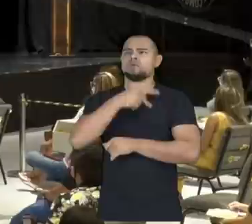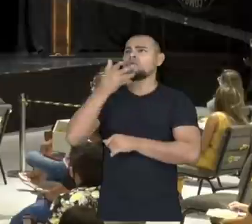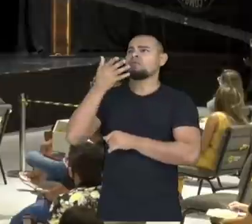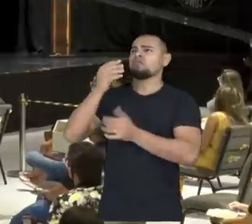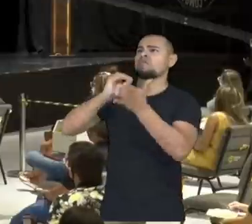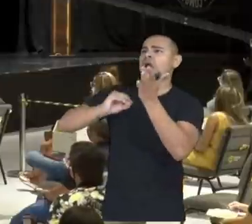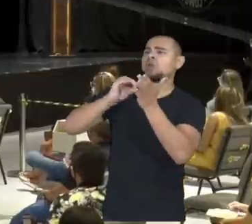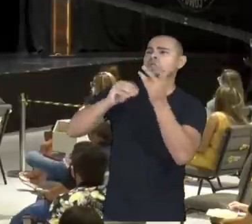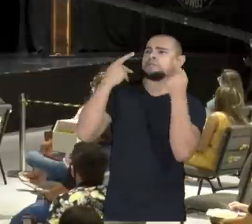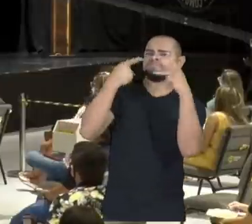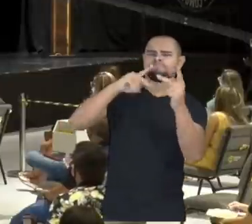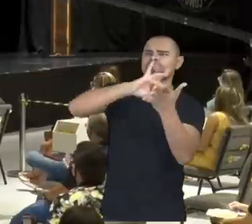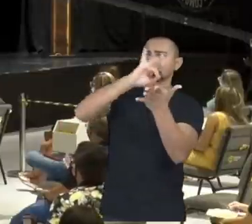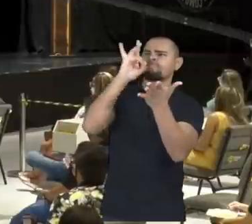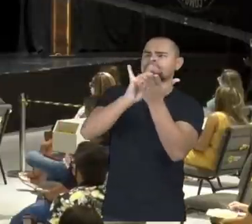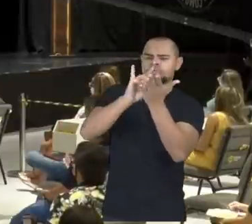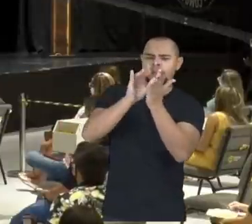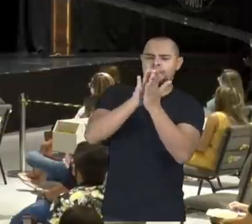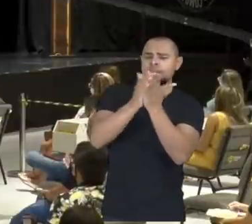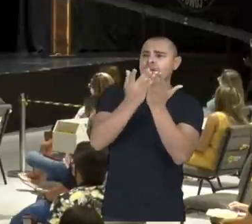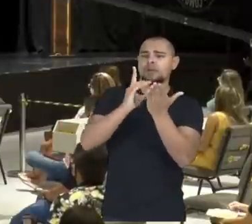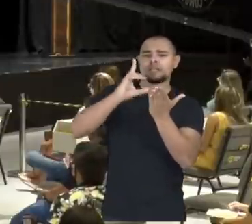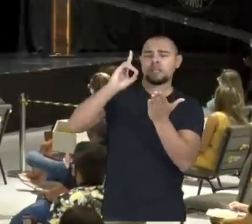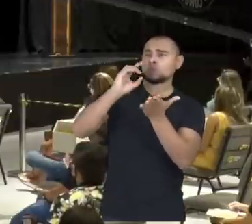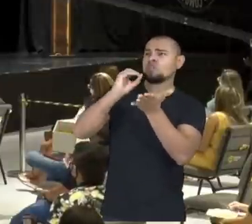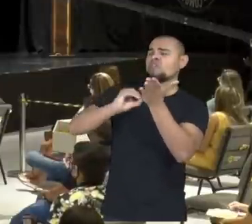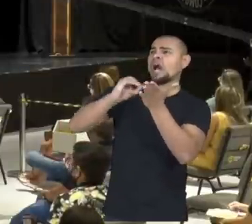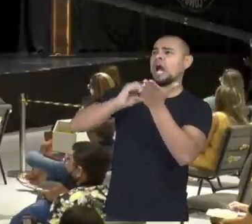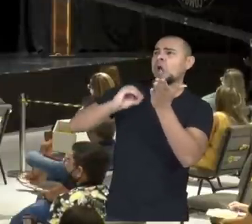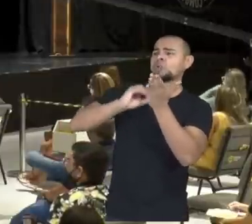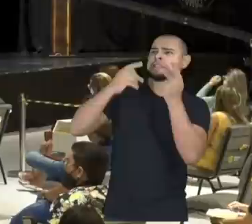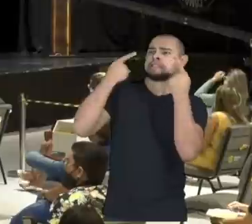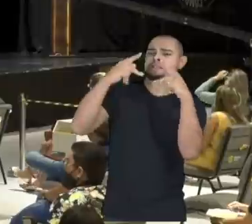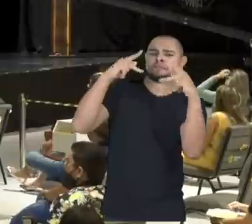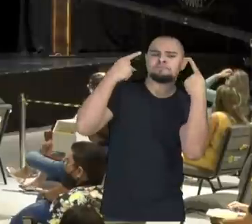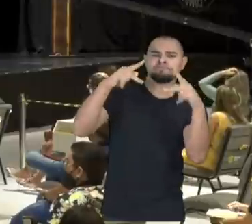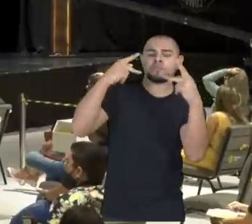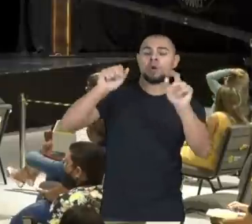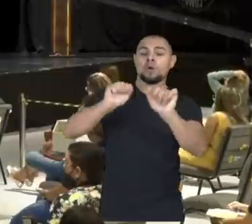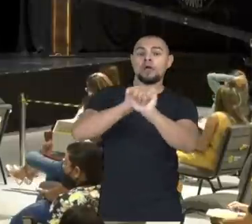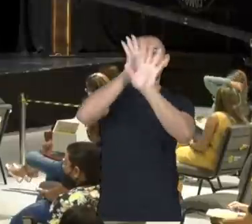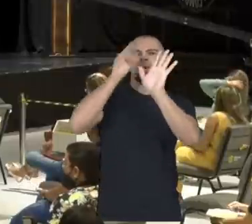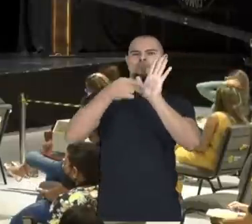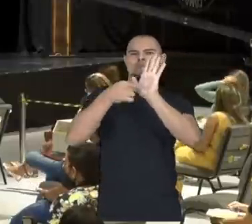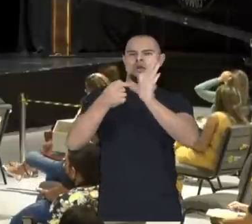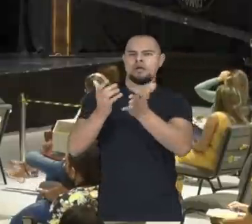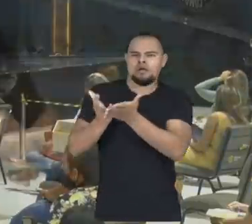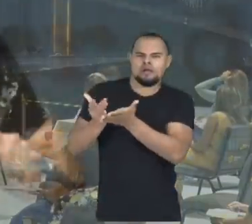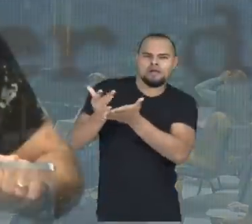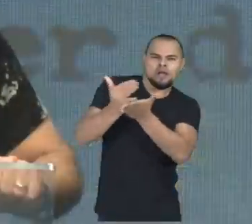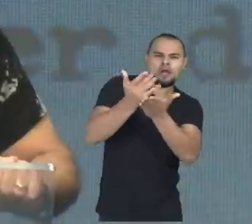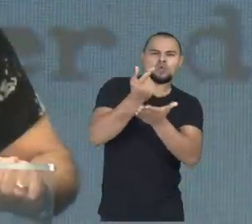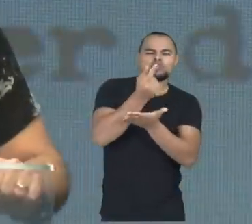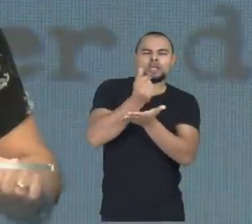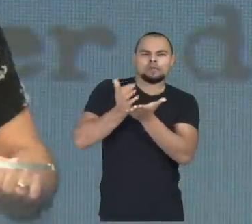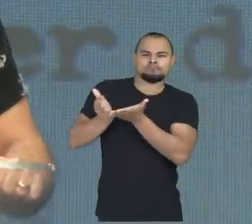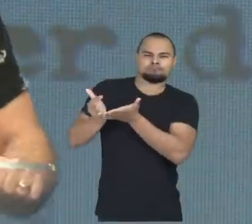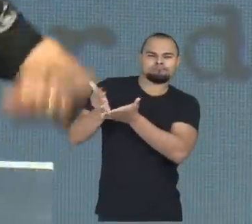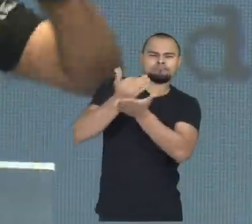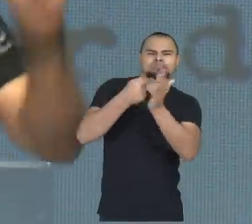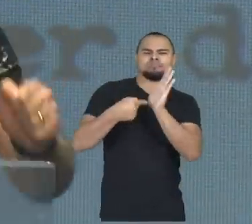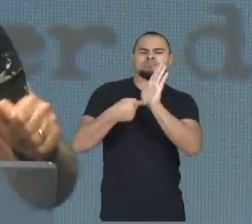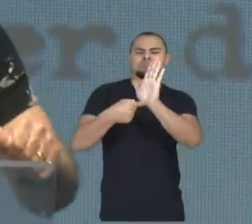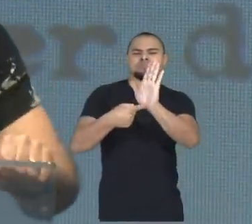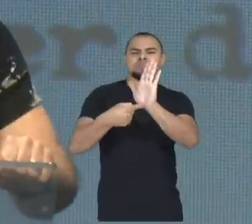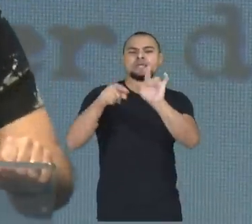seja clara, genuína e comprometida com a palavra do Senhor, com a transparência dos recursos, com a prestação de contas, e